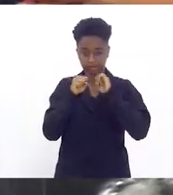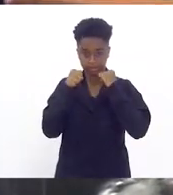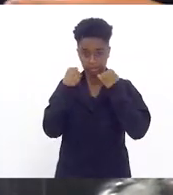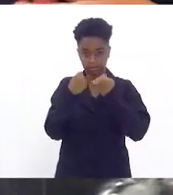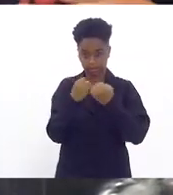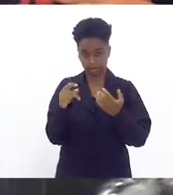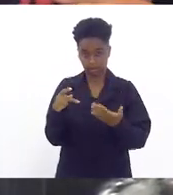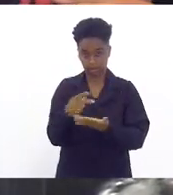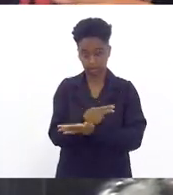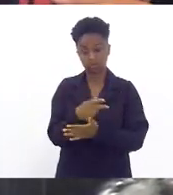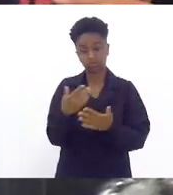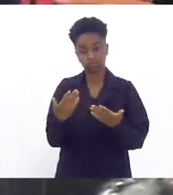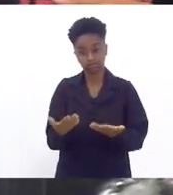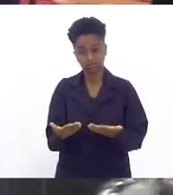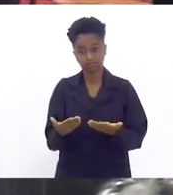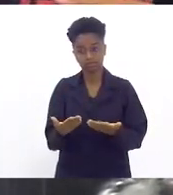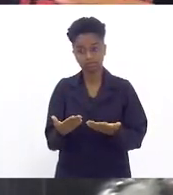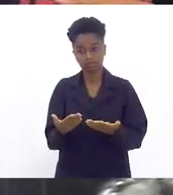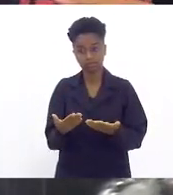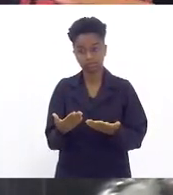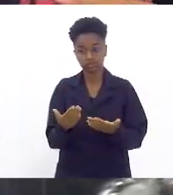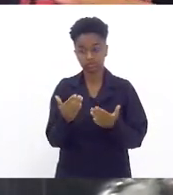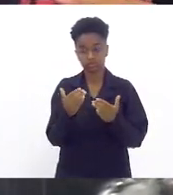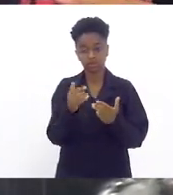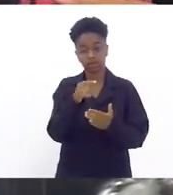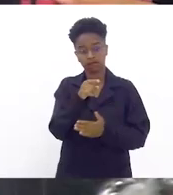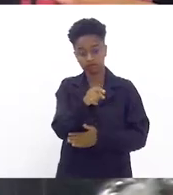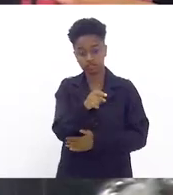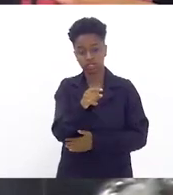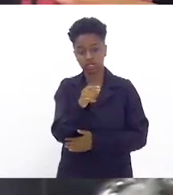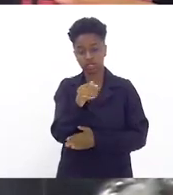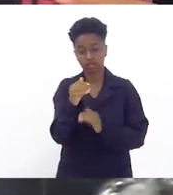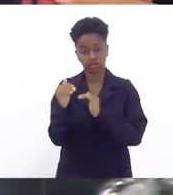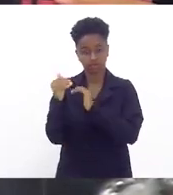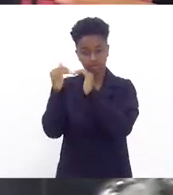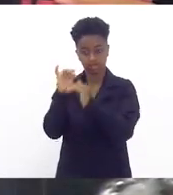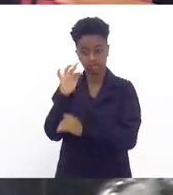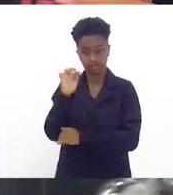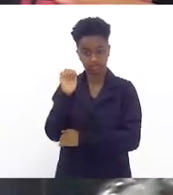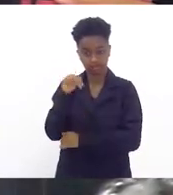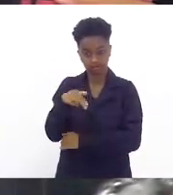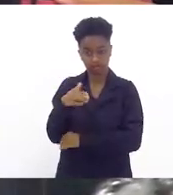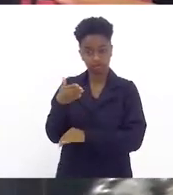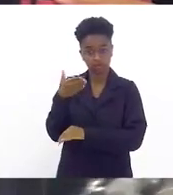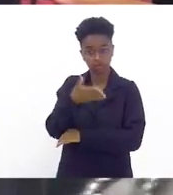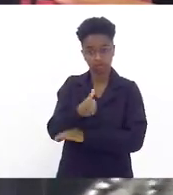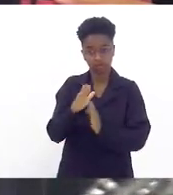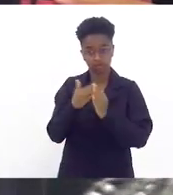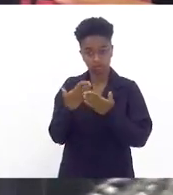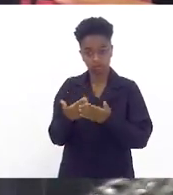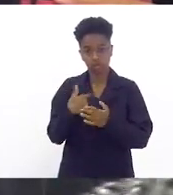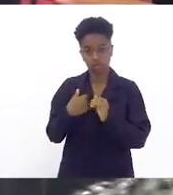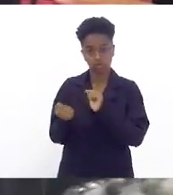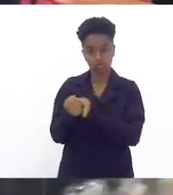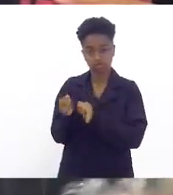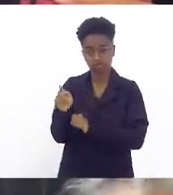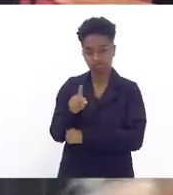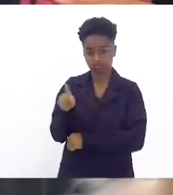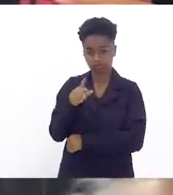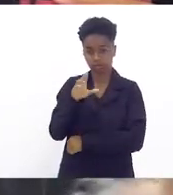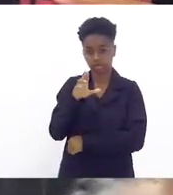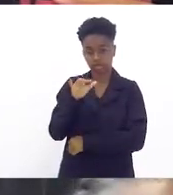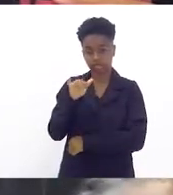E quando o superintendente da escola do ifan foi à escola eu com a professora Cristiane